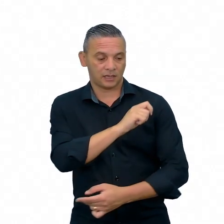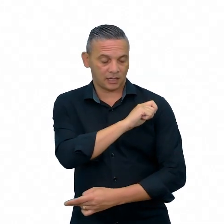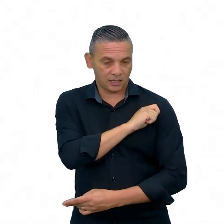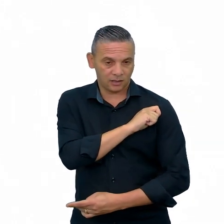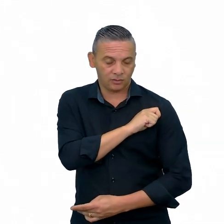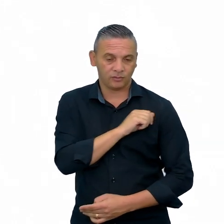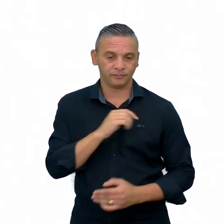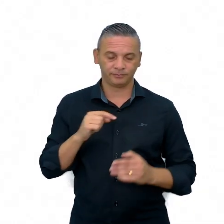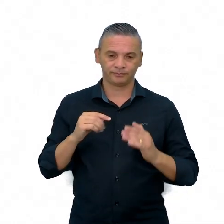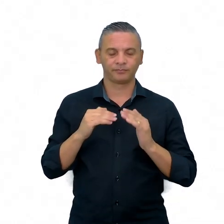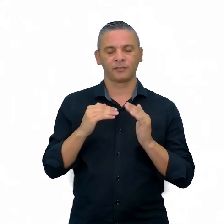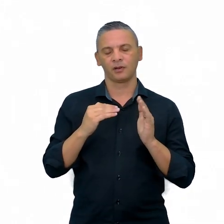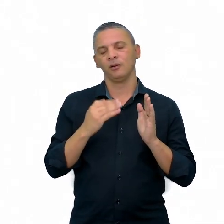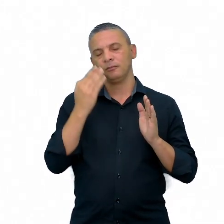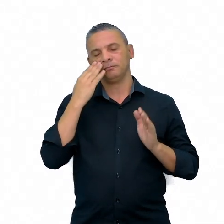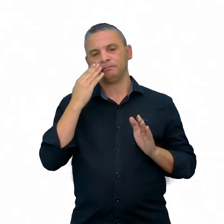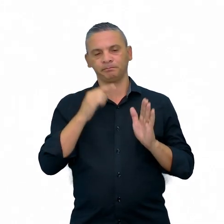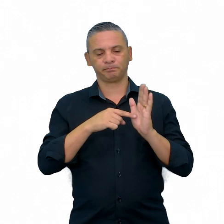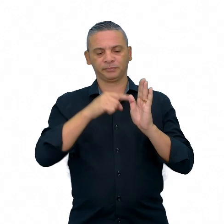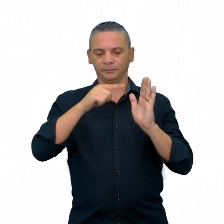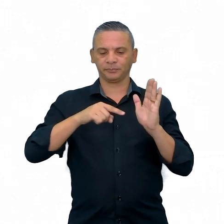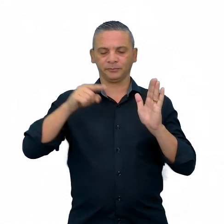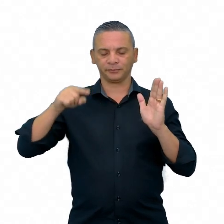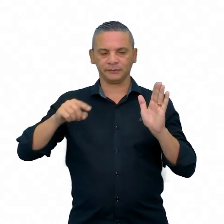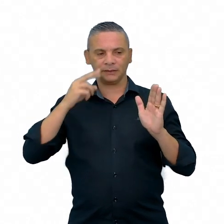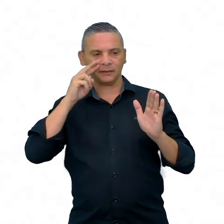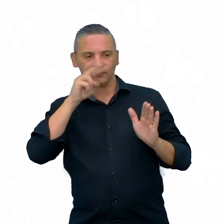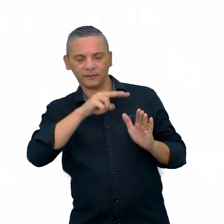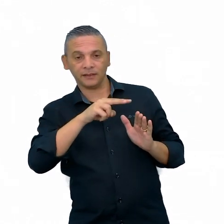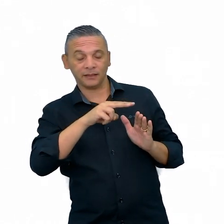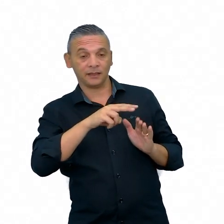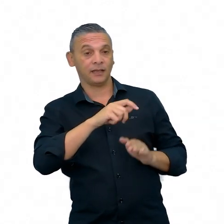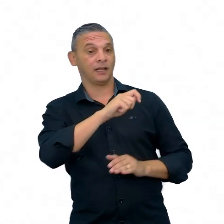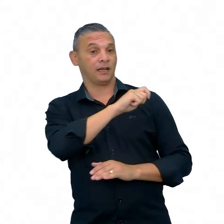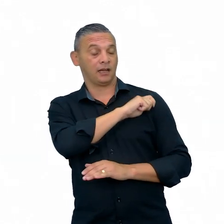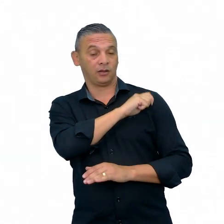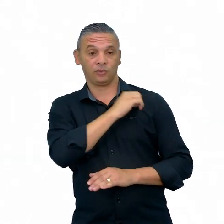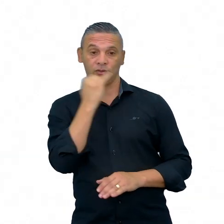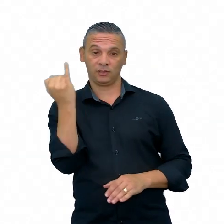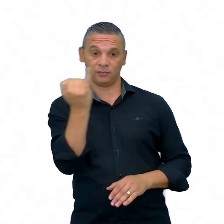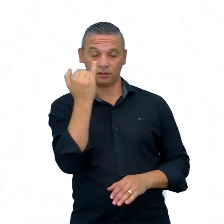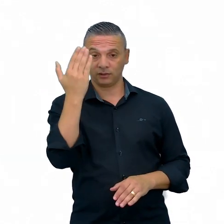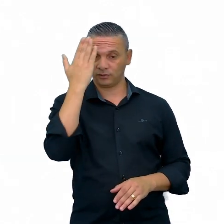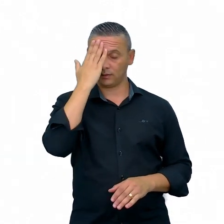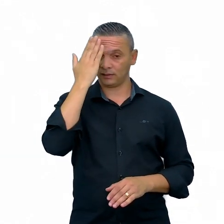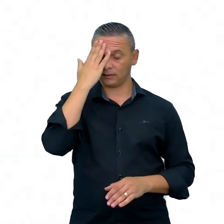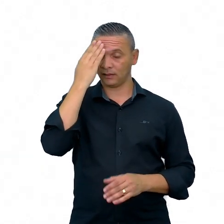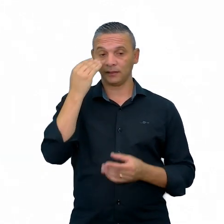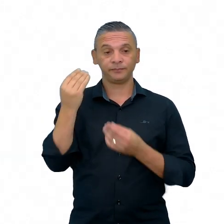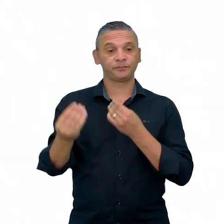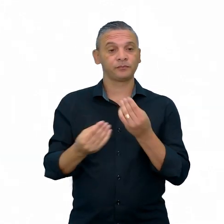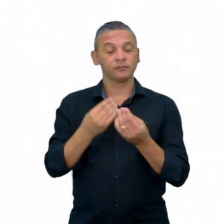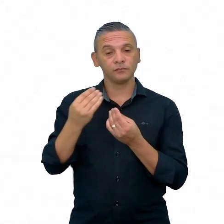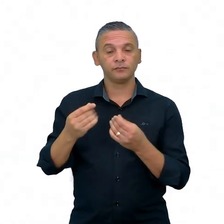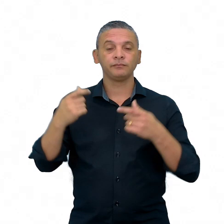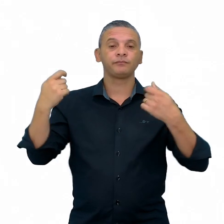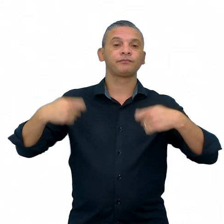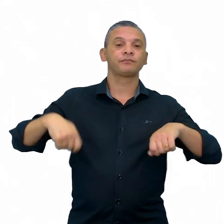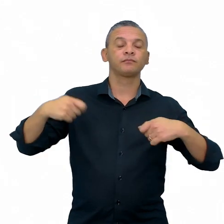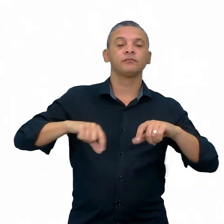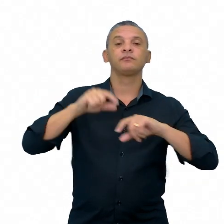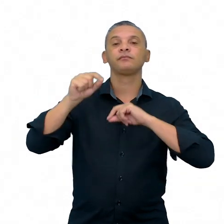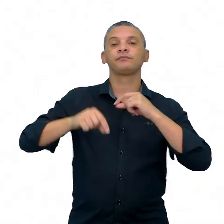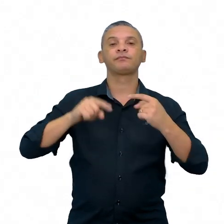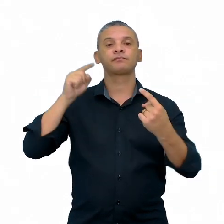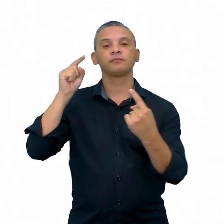temos a escala, né, e aí esse estudante ele precisa compreender esse mapa de escala dessa cidade, o que é